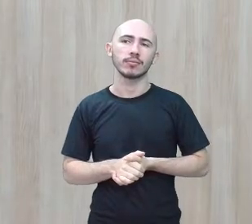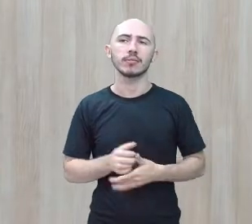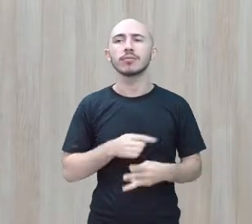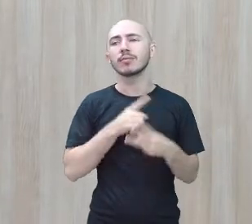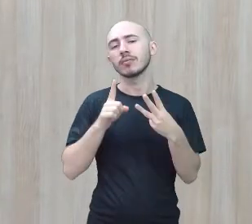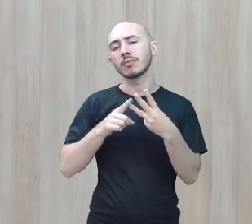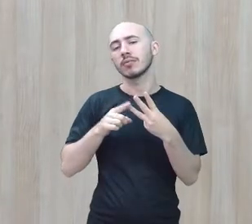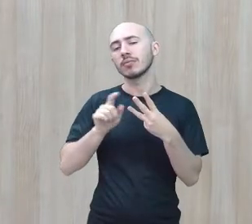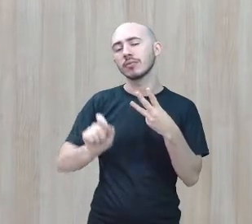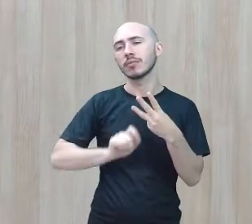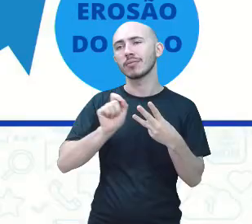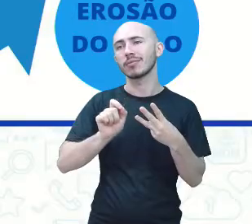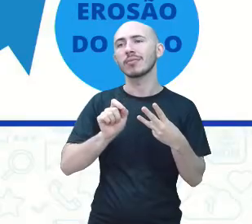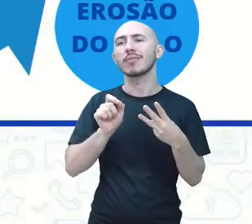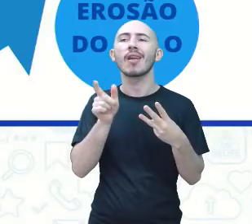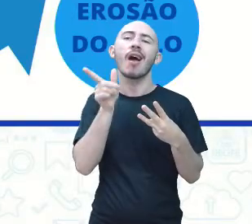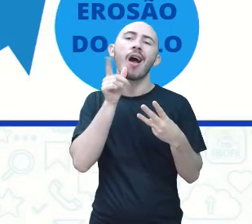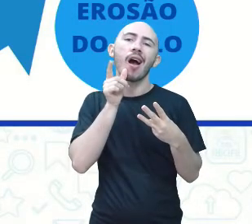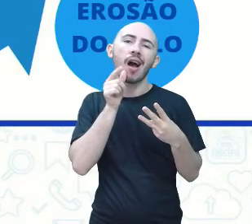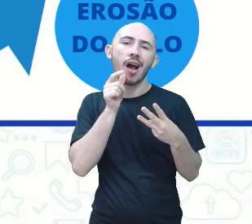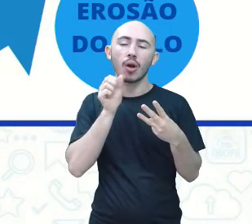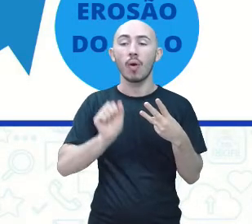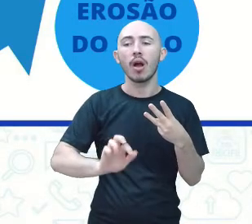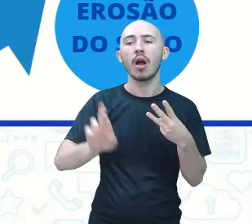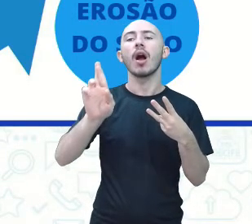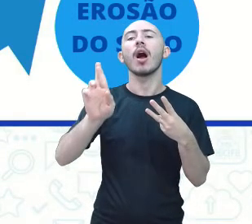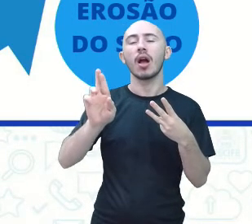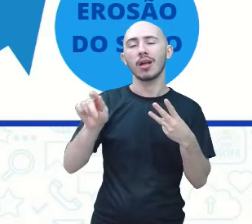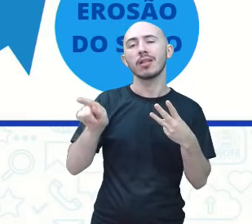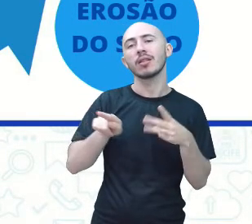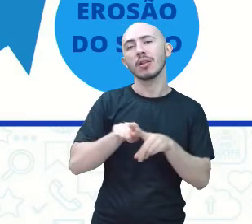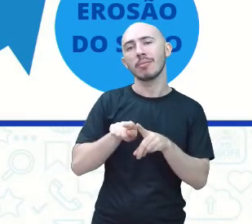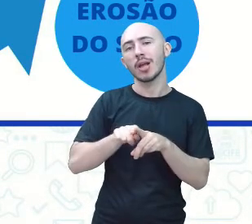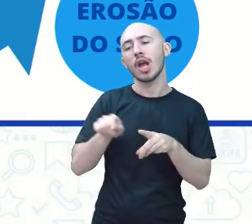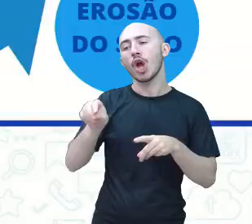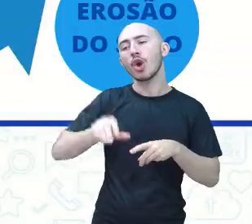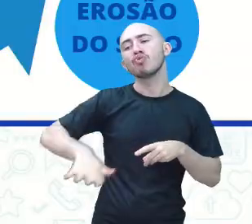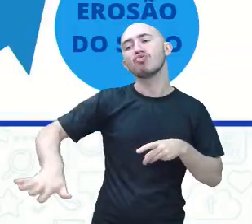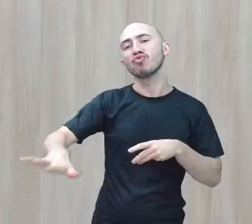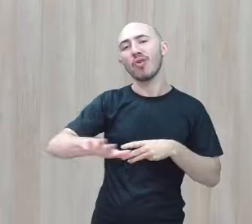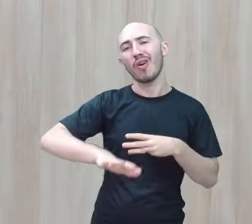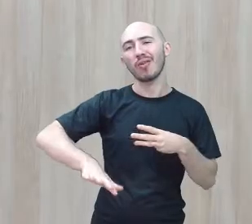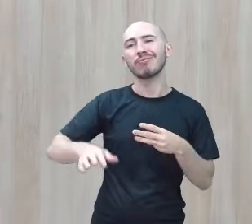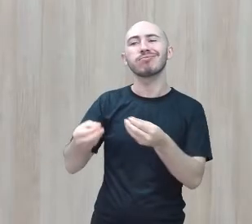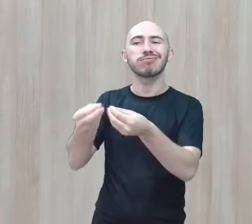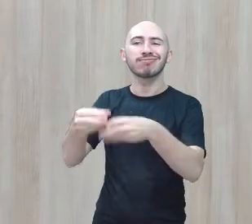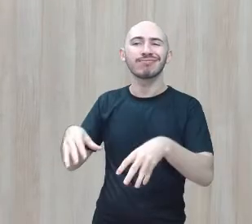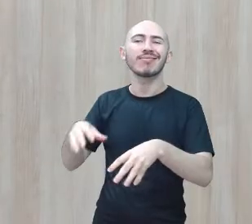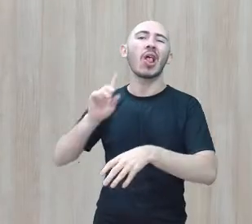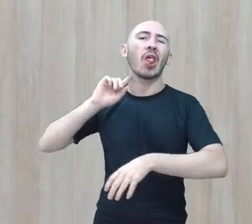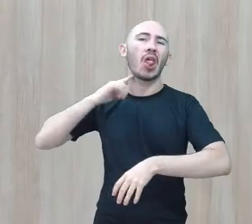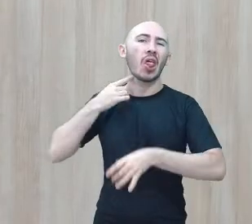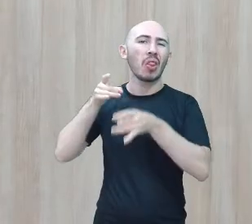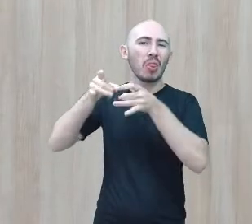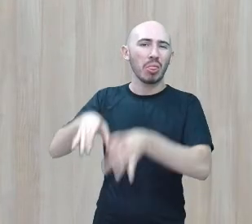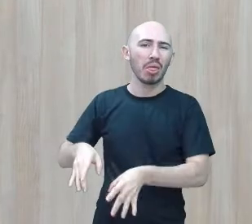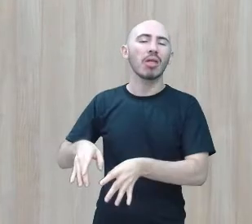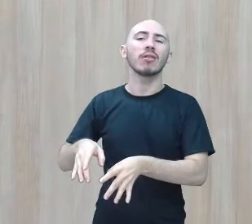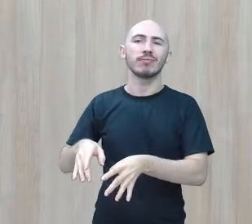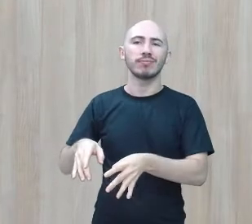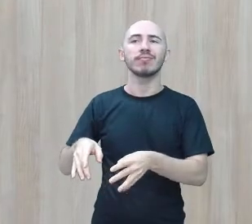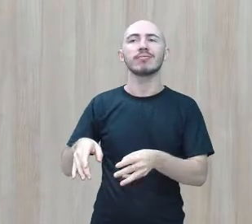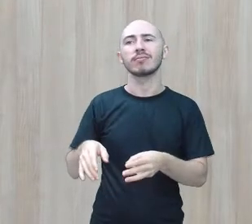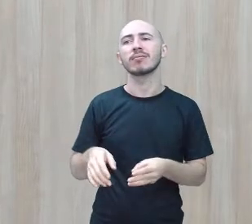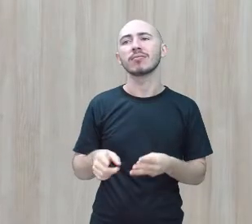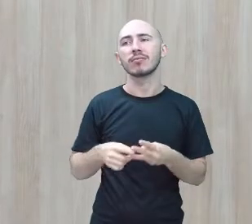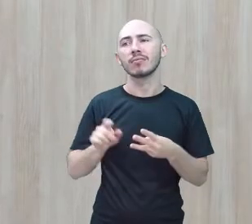população. Poluição da água e solo. Então, os problemas ambientais estão